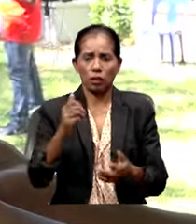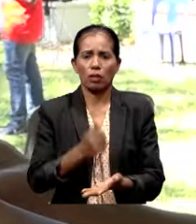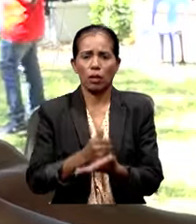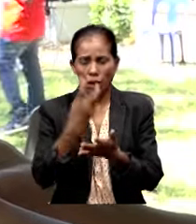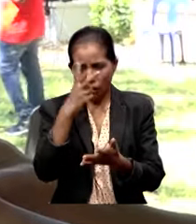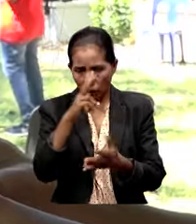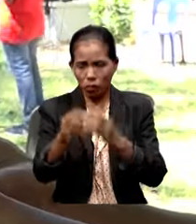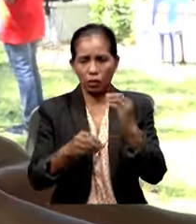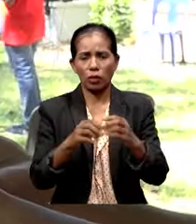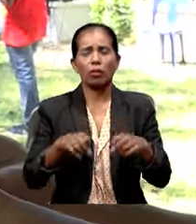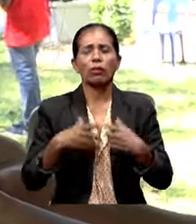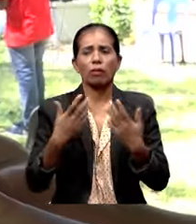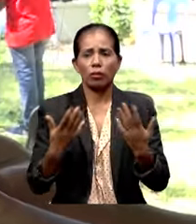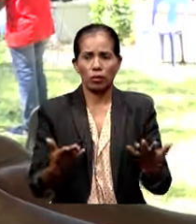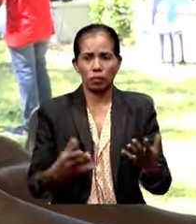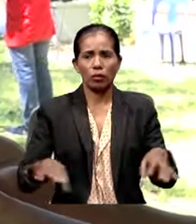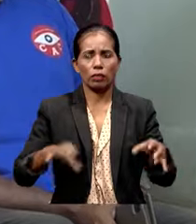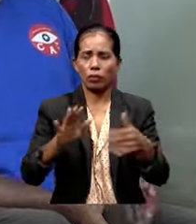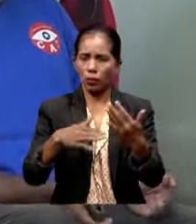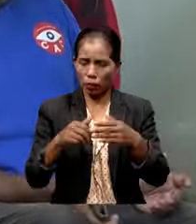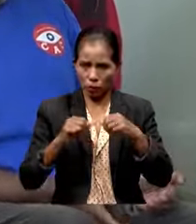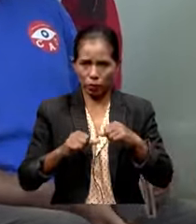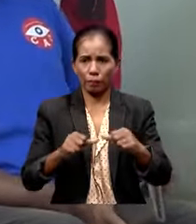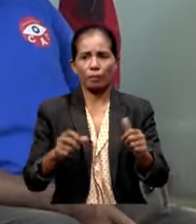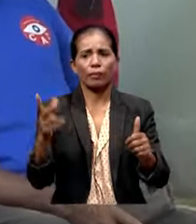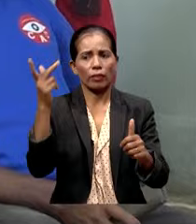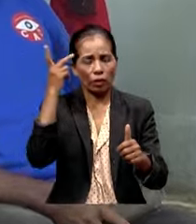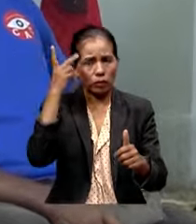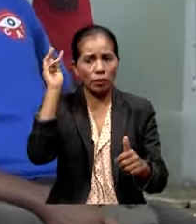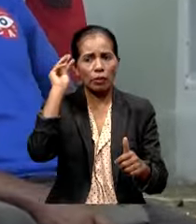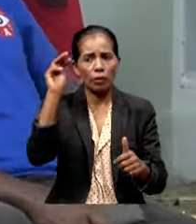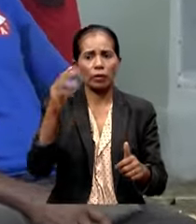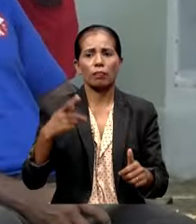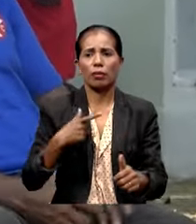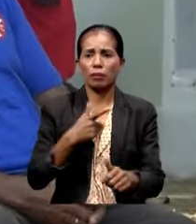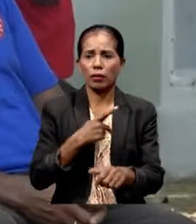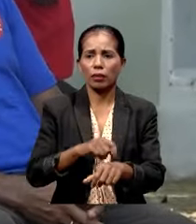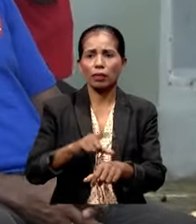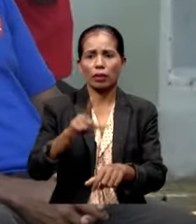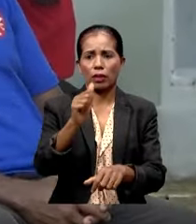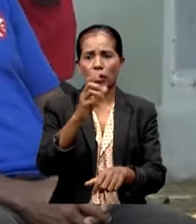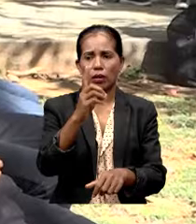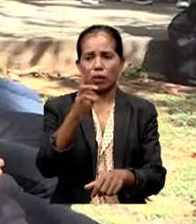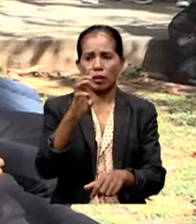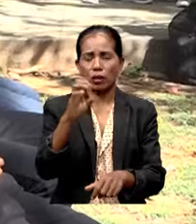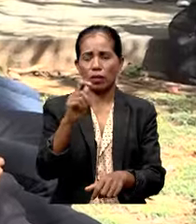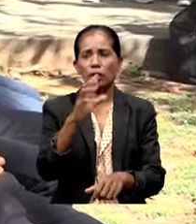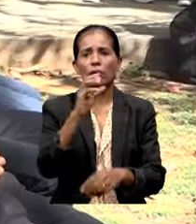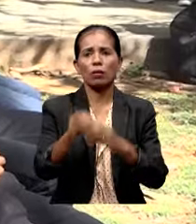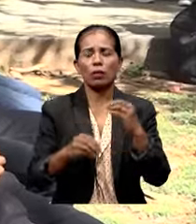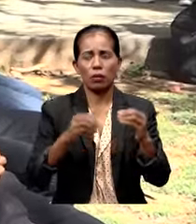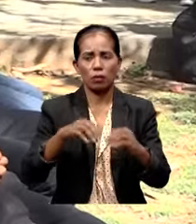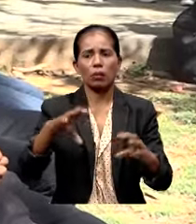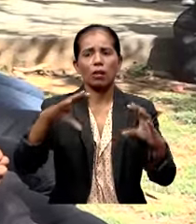hirakne onsa servisu tutu belau. Vice-ministro asunto parlamentar Aderito Hugo da Costa declara, kona ba komisari